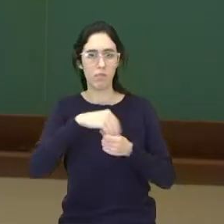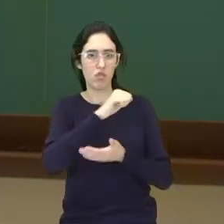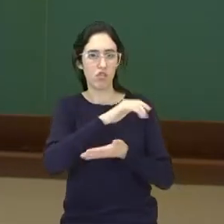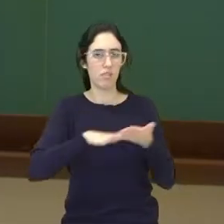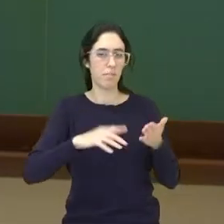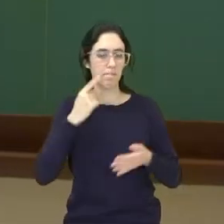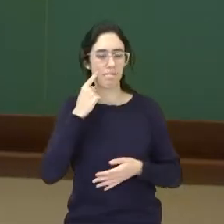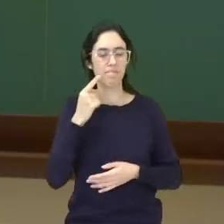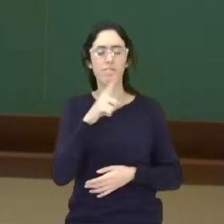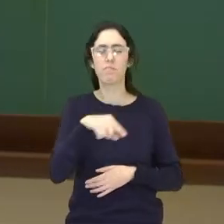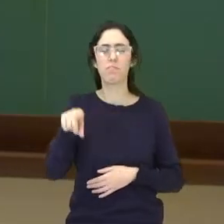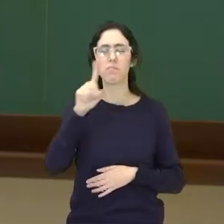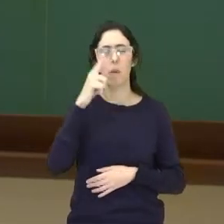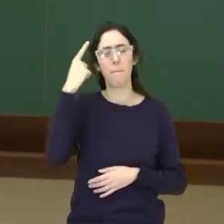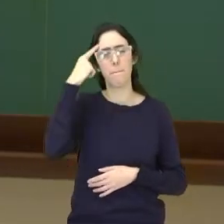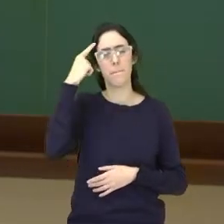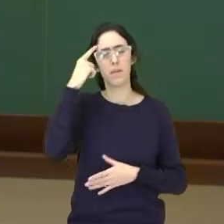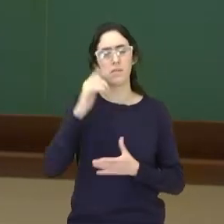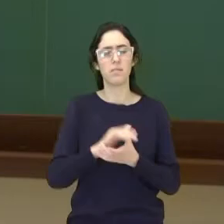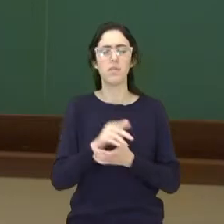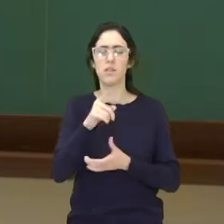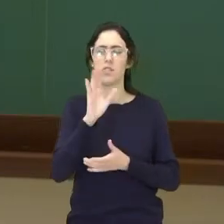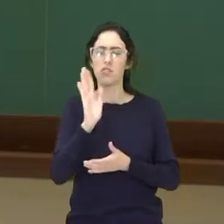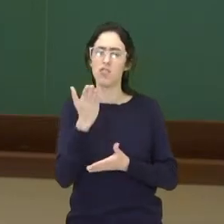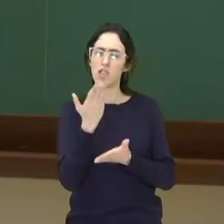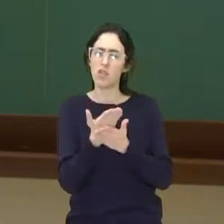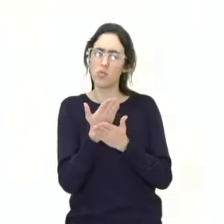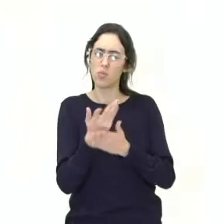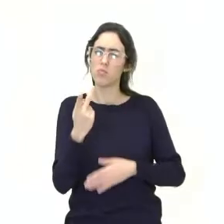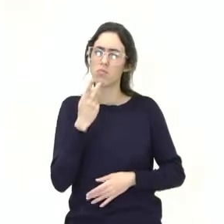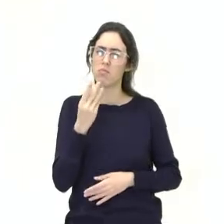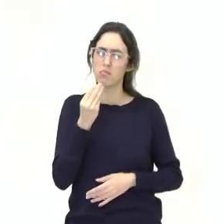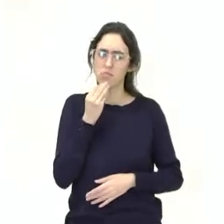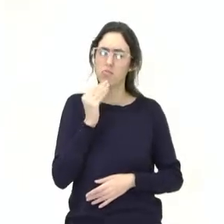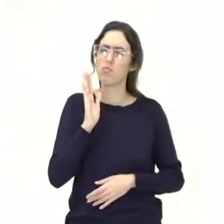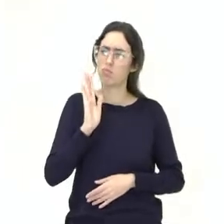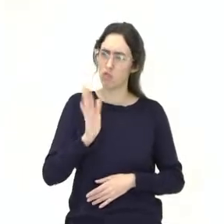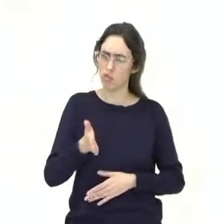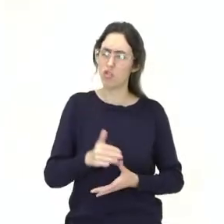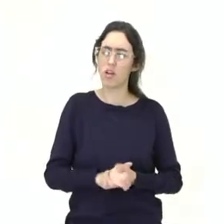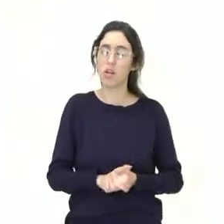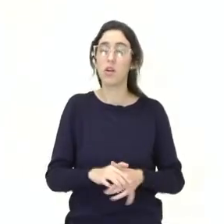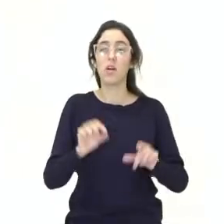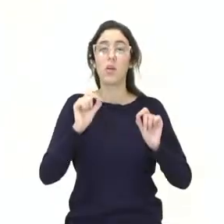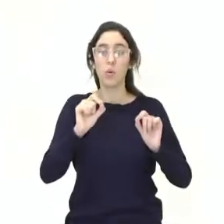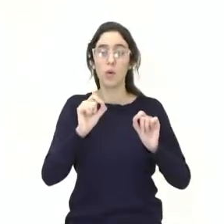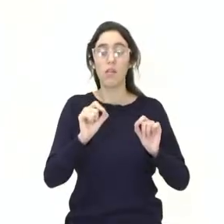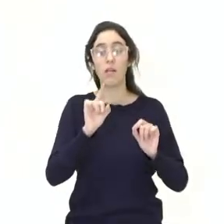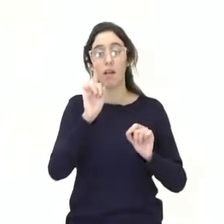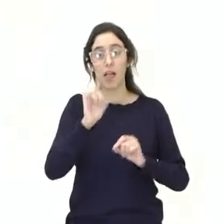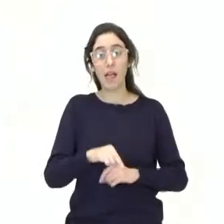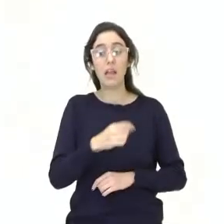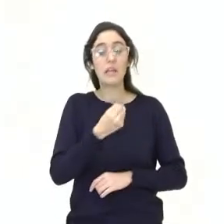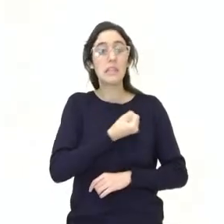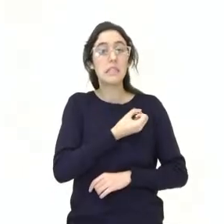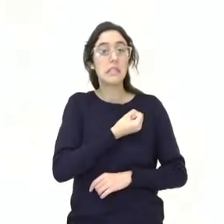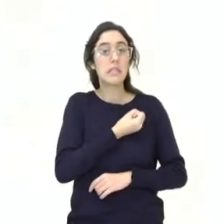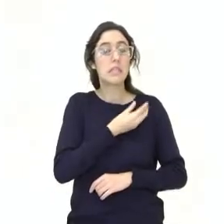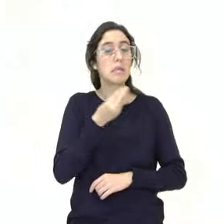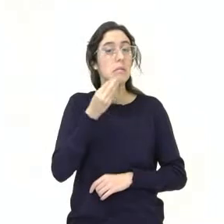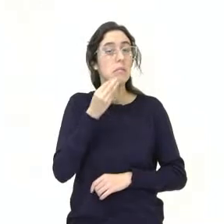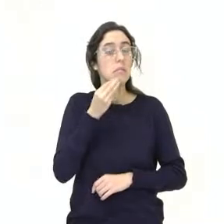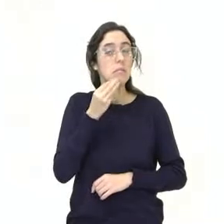Pense um pouquinho comigo. Você já estudou sobre probabilidade, que é a razão entre o número de possibilidades de um